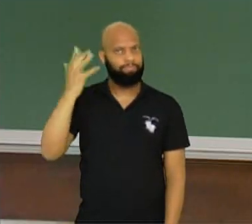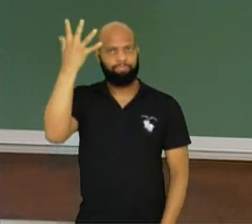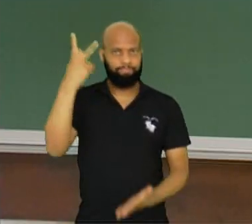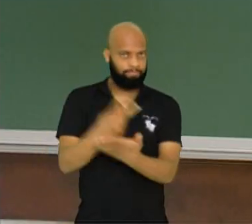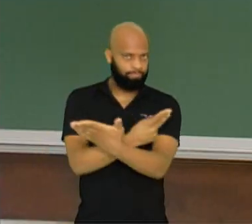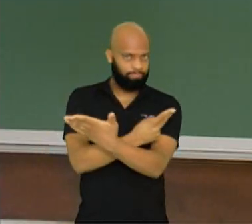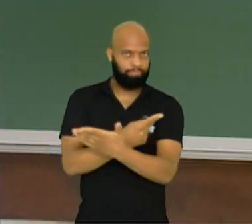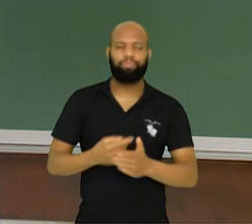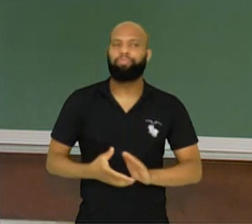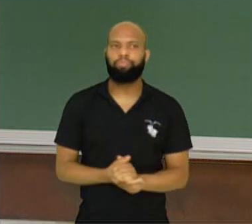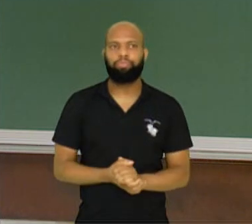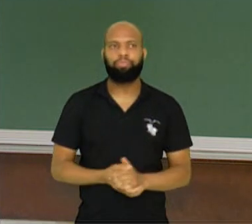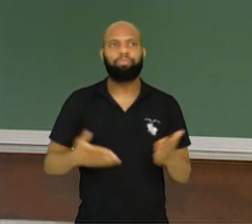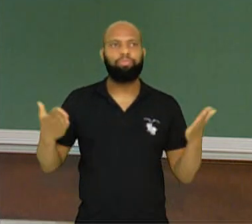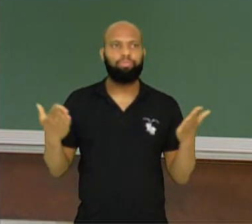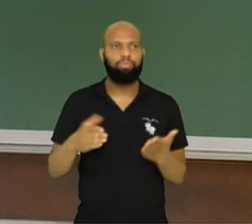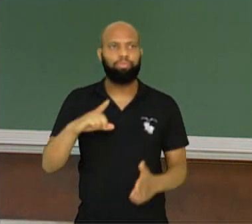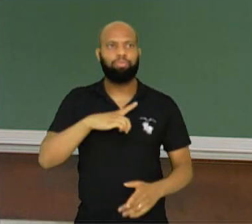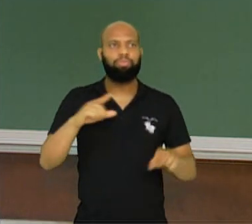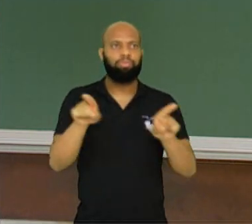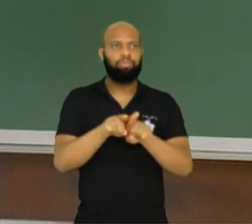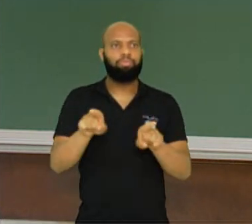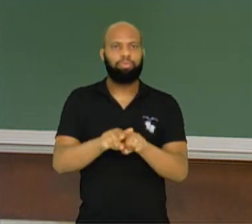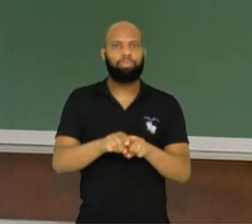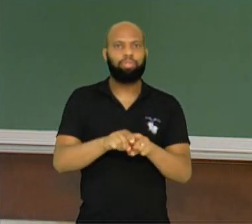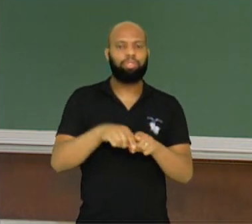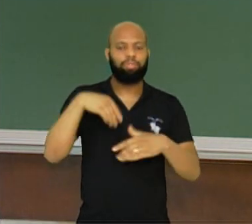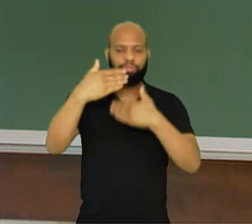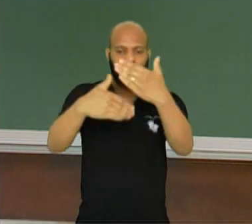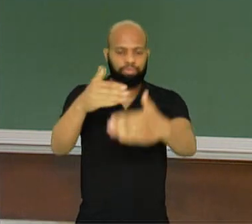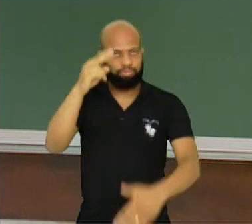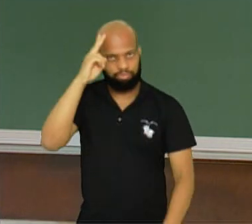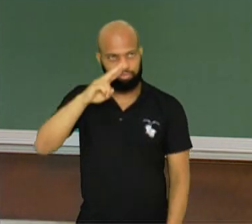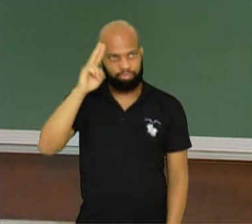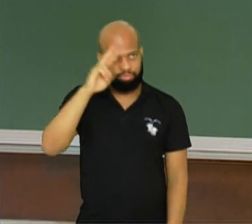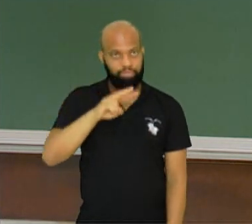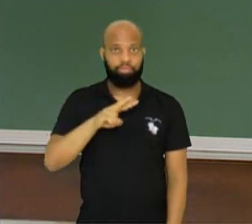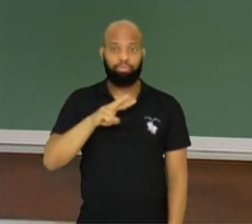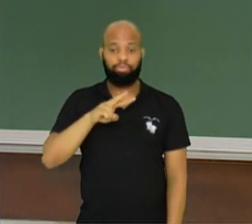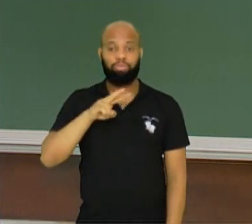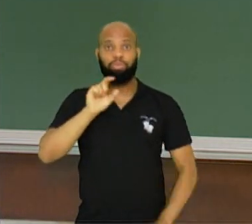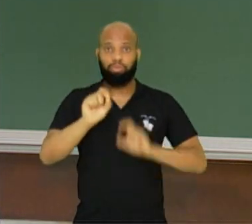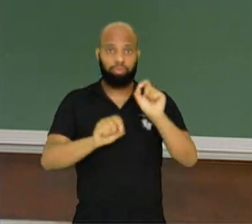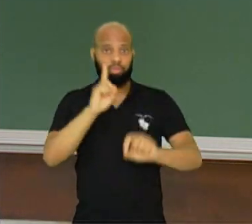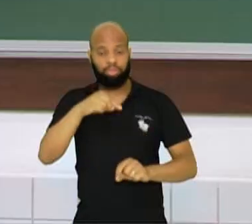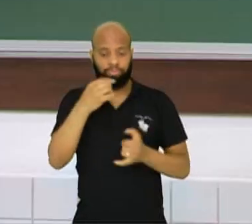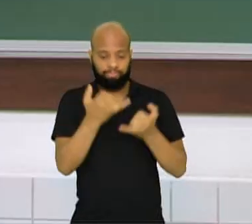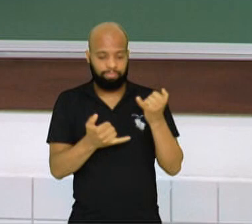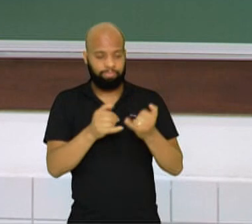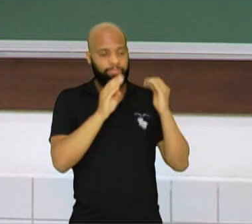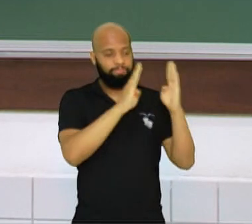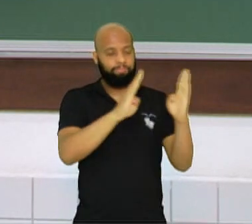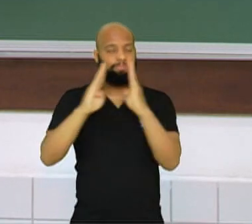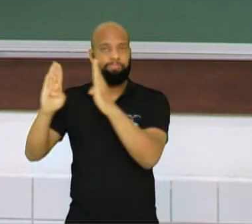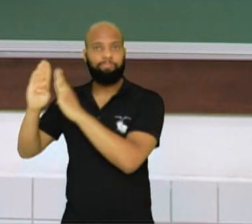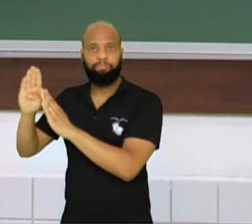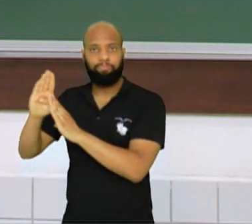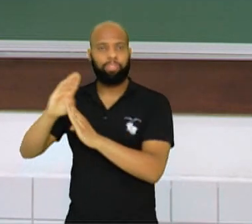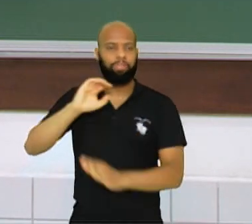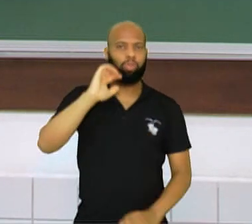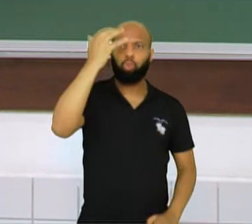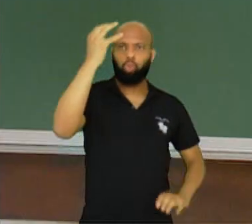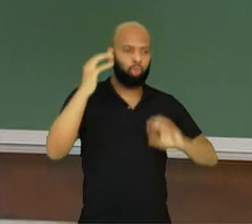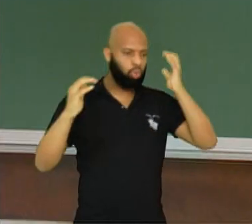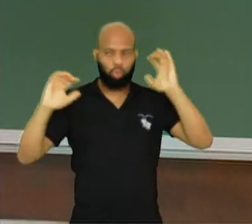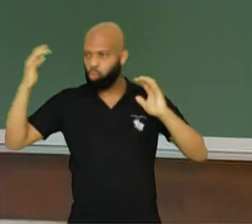histórico. E nós vamos ter também os processos históricos. Eles já são tipo uma sequência de fatos, são vários